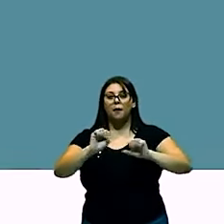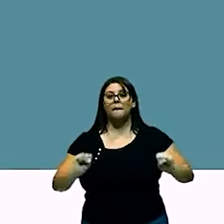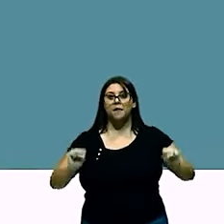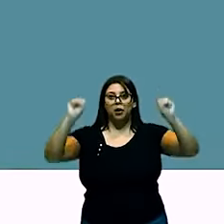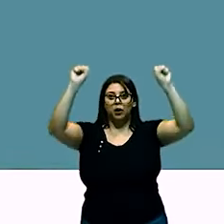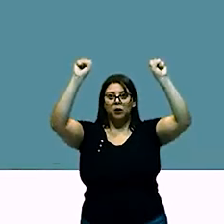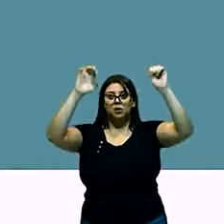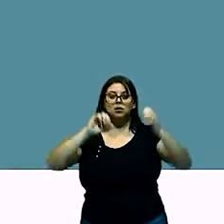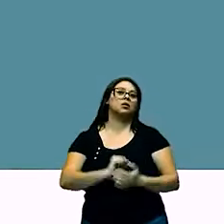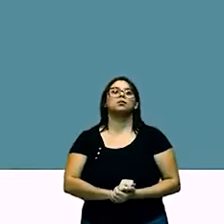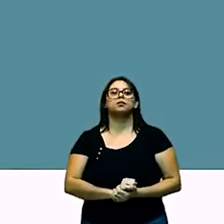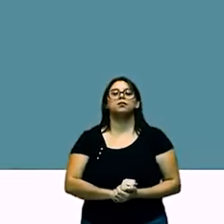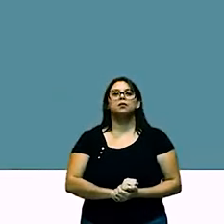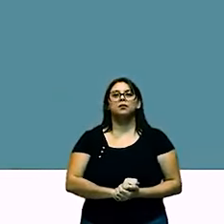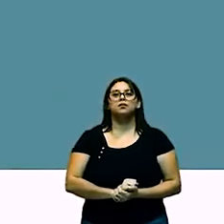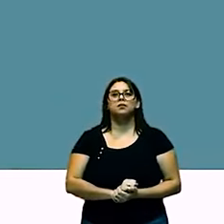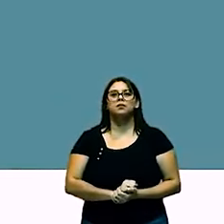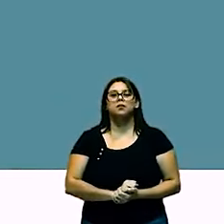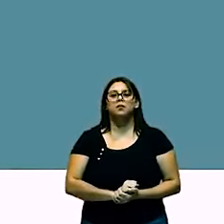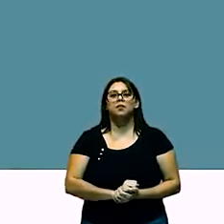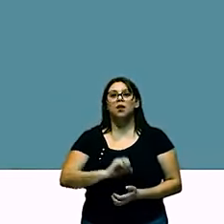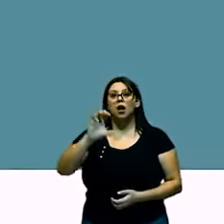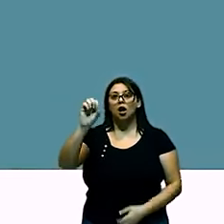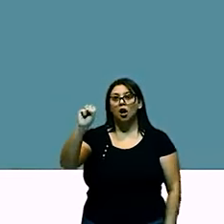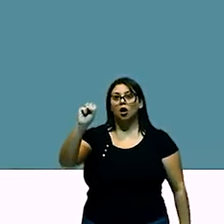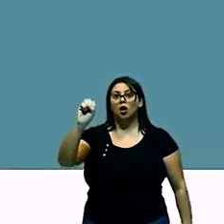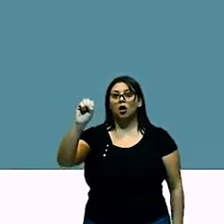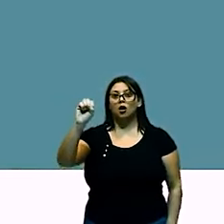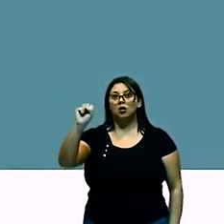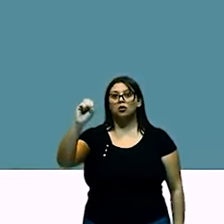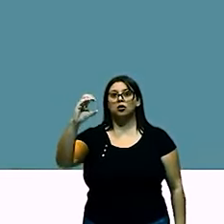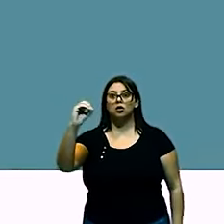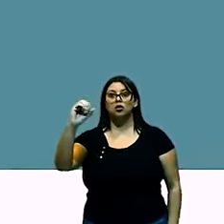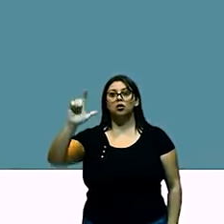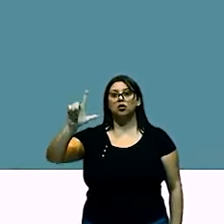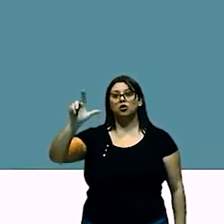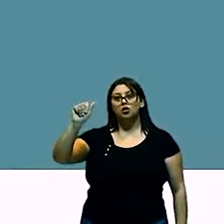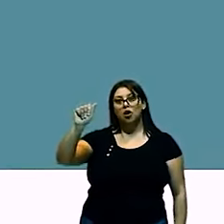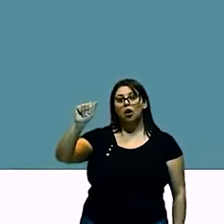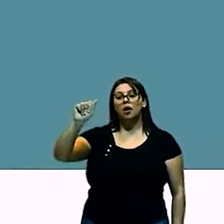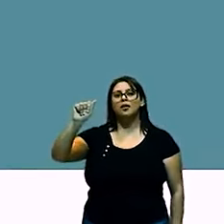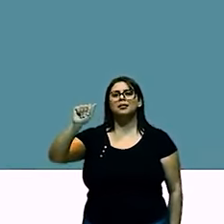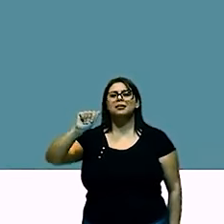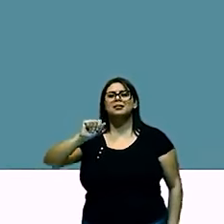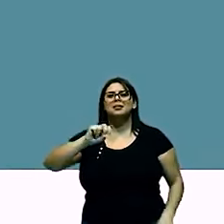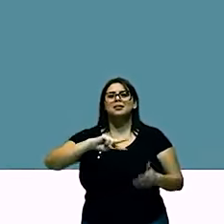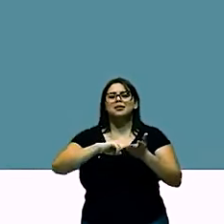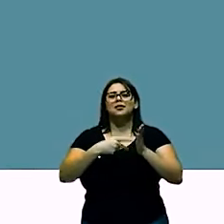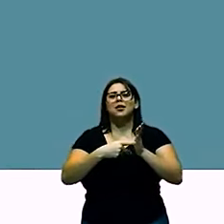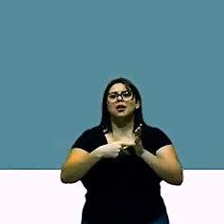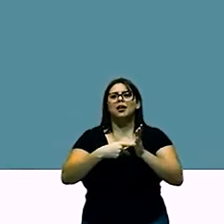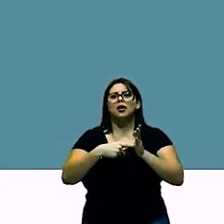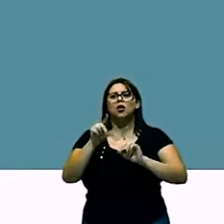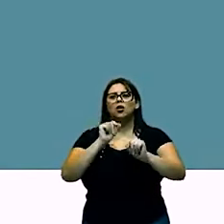protestante. Esta palavra sola vem do latim e significa somente, sola fide, sola scriptura, solus